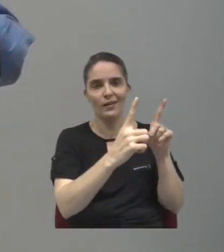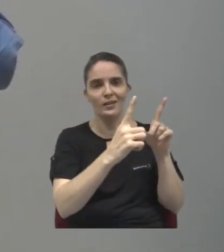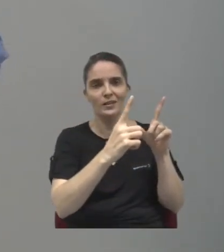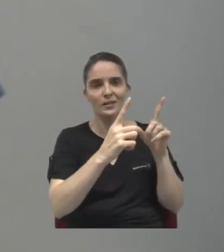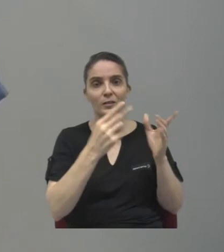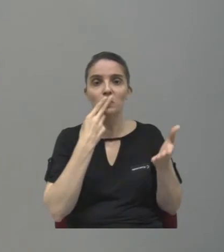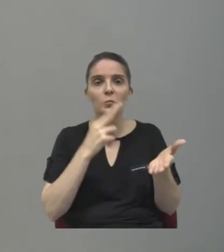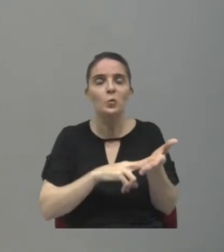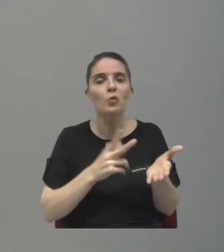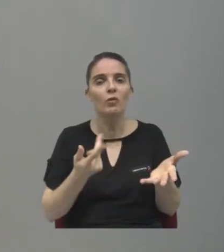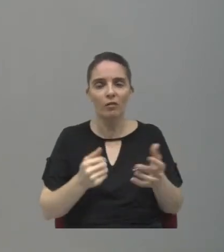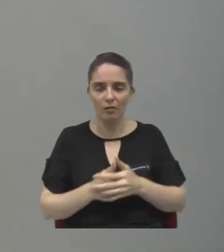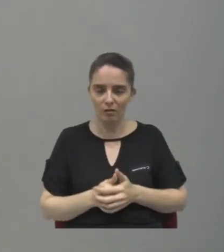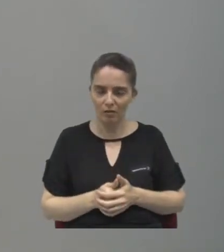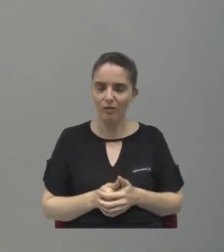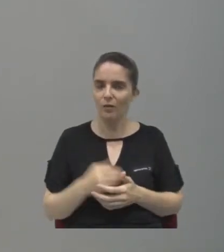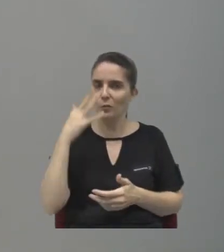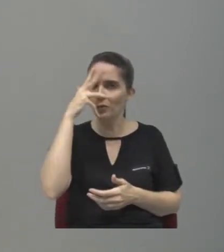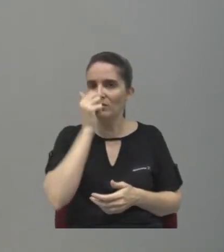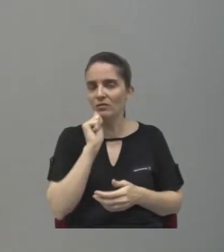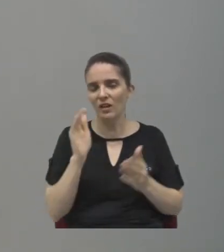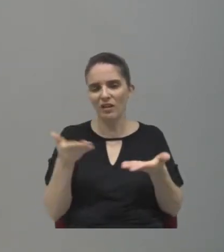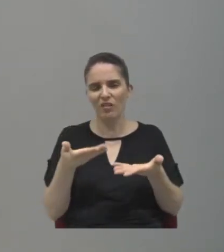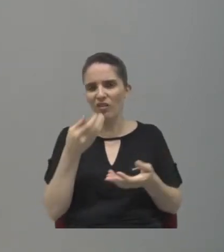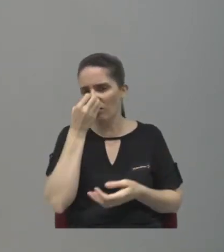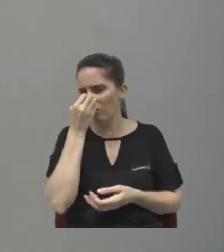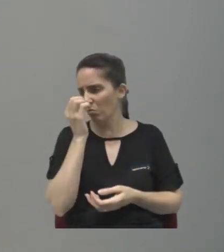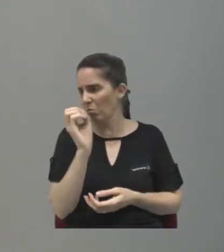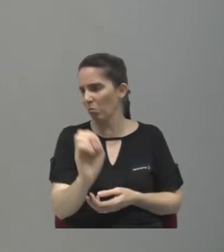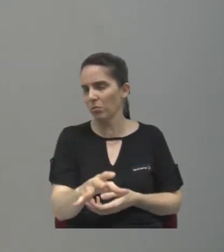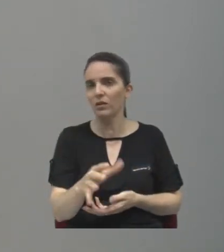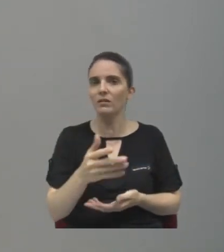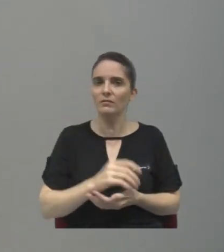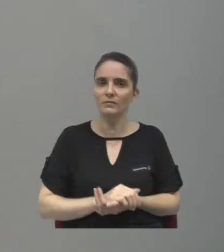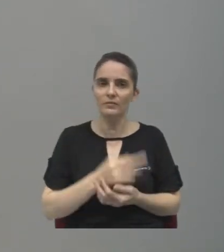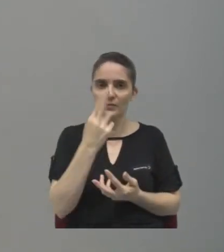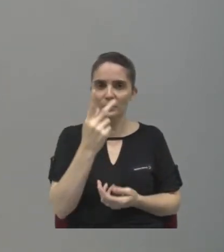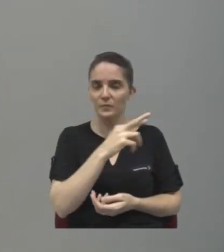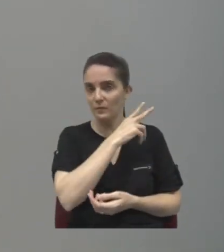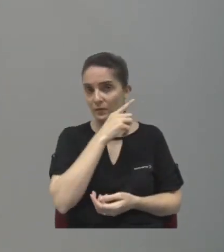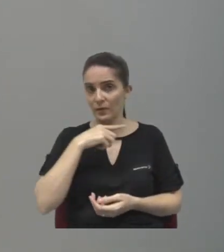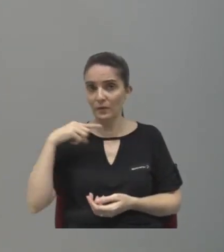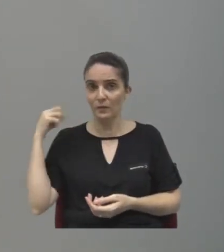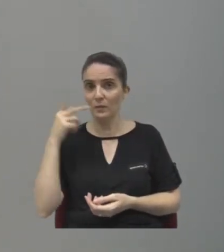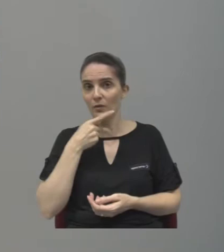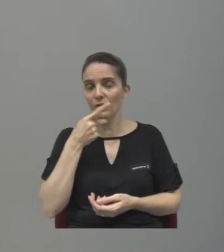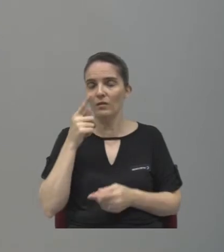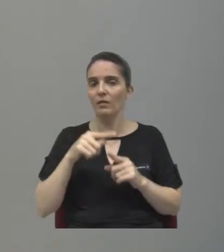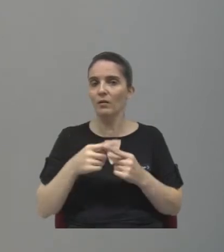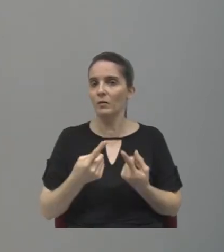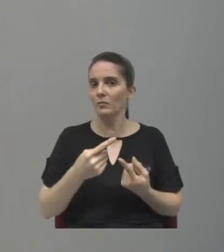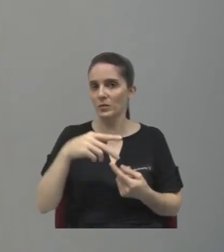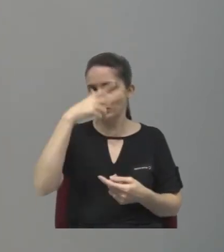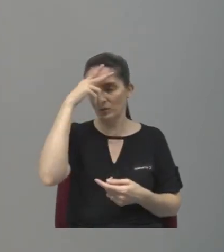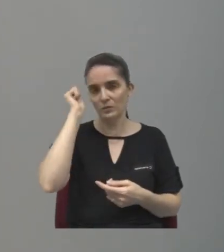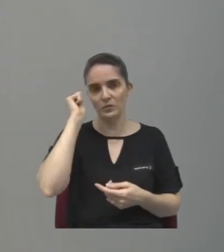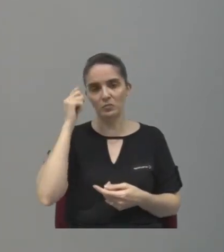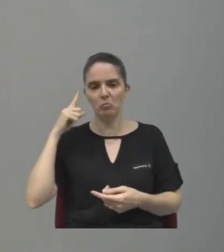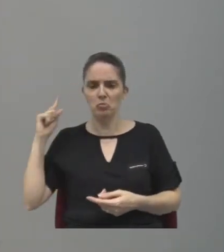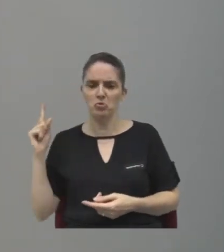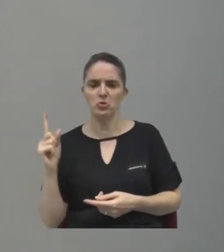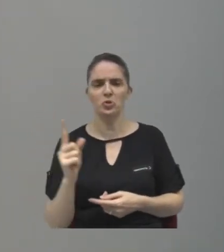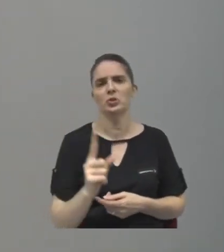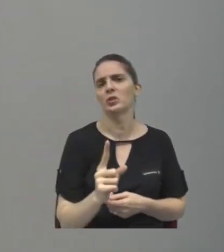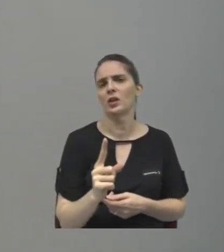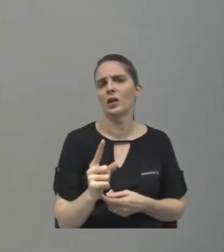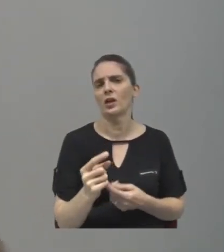infelizmente, sofre com o abandono e respeito o que a vereadora Mayra falou, mas o Executivo não é chegar lá, como